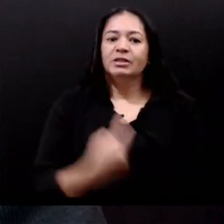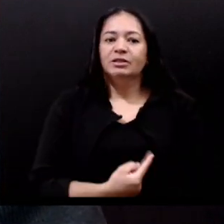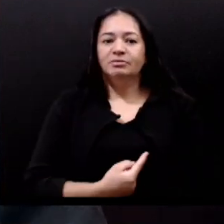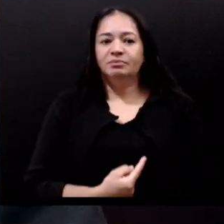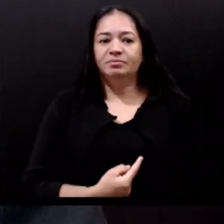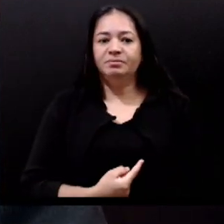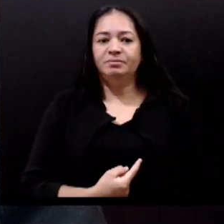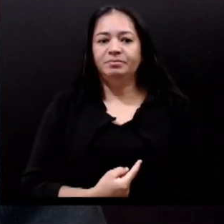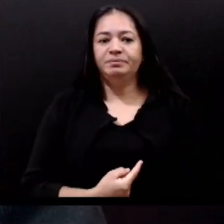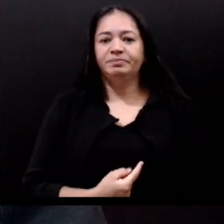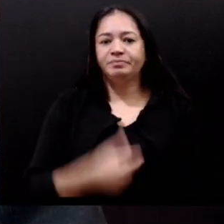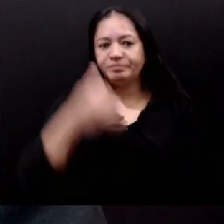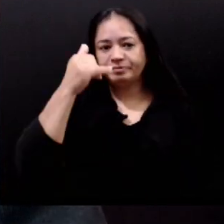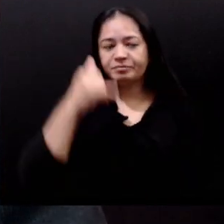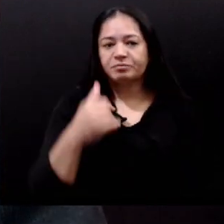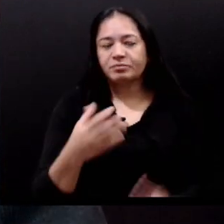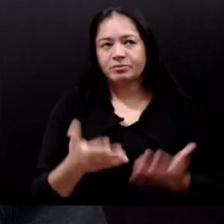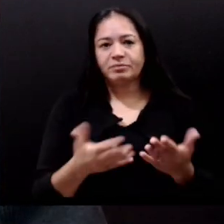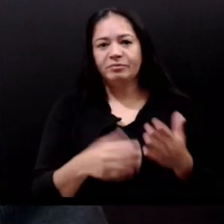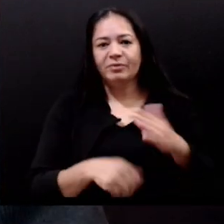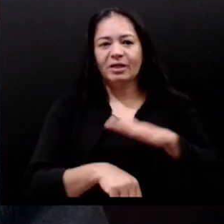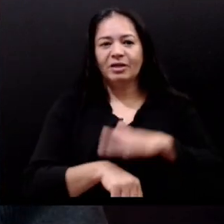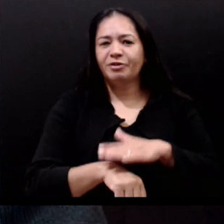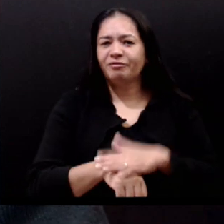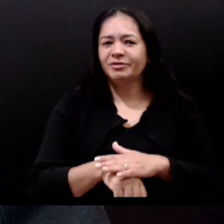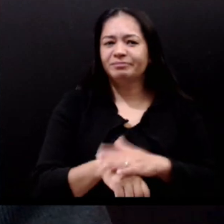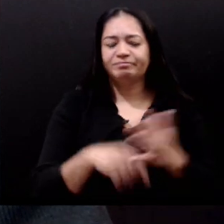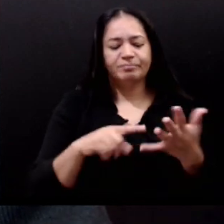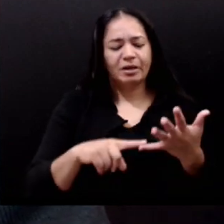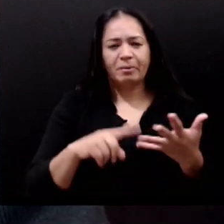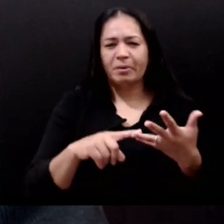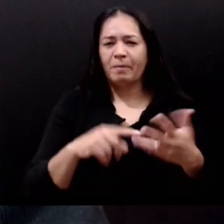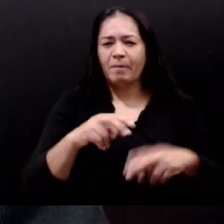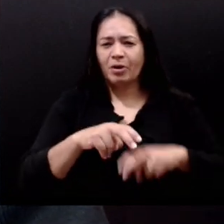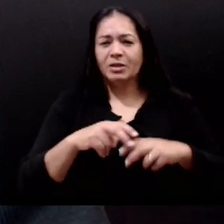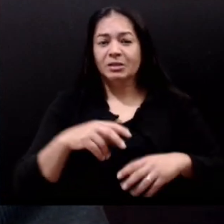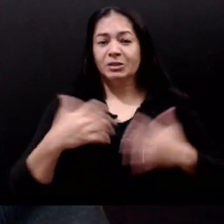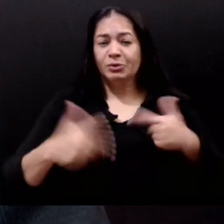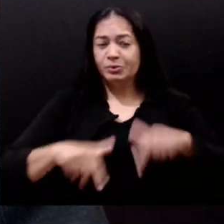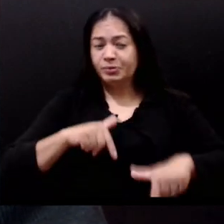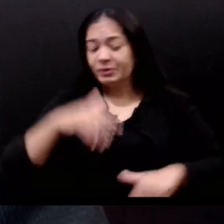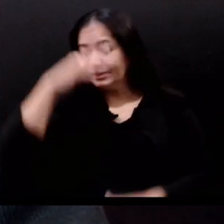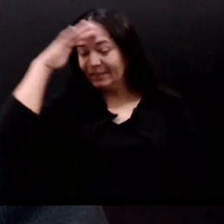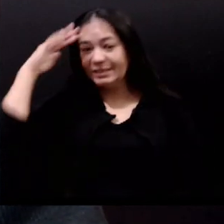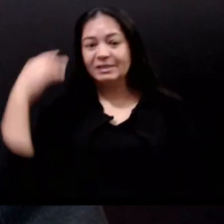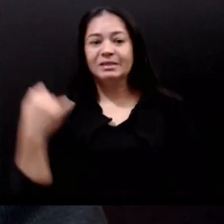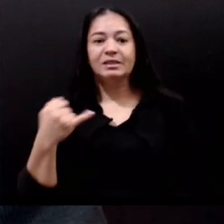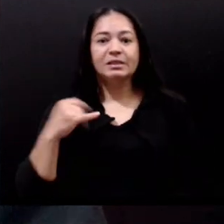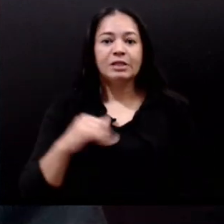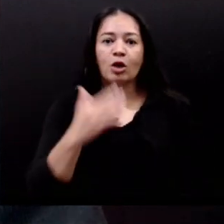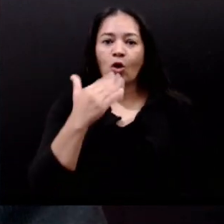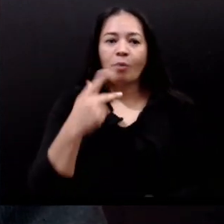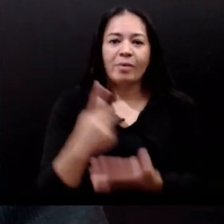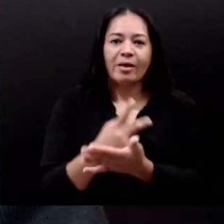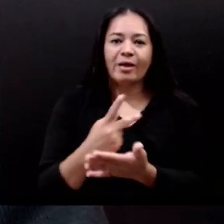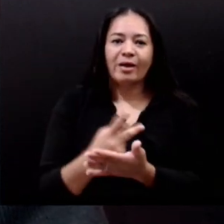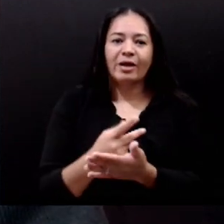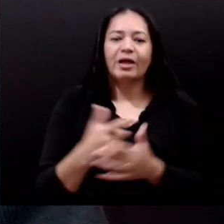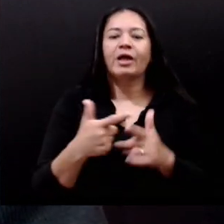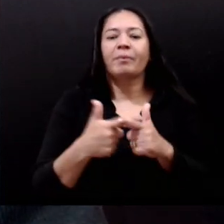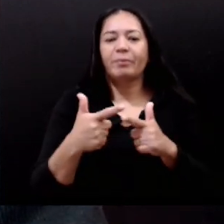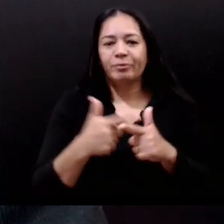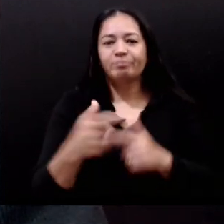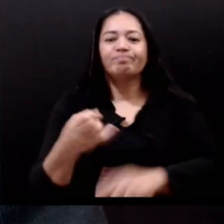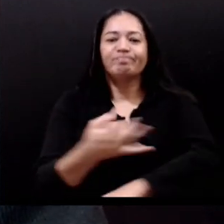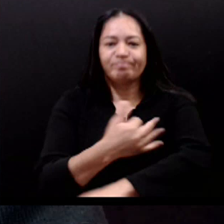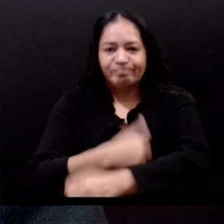ou simplesmente com o dia a dia, com a correria, né, se come errado, vai parar nos problemas emocionais. E é lá que